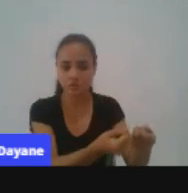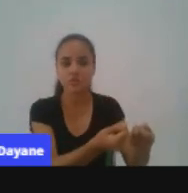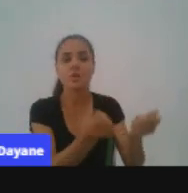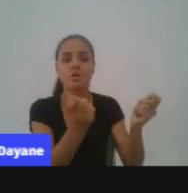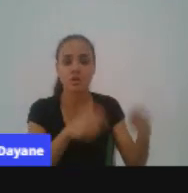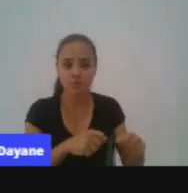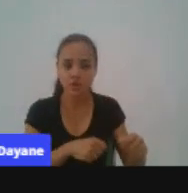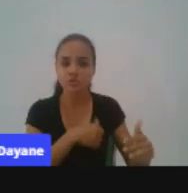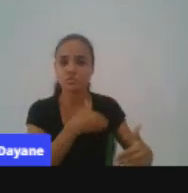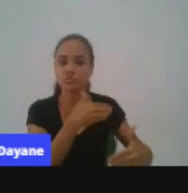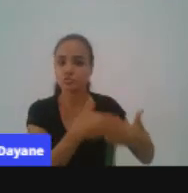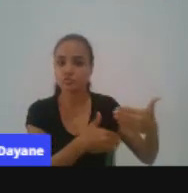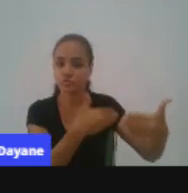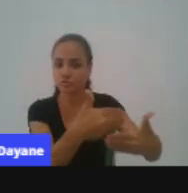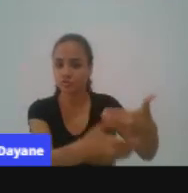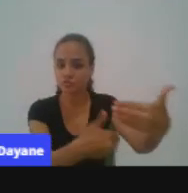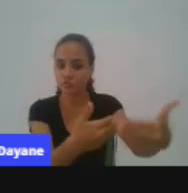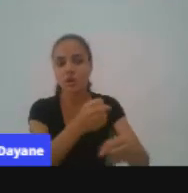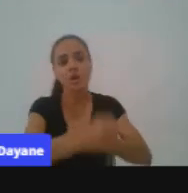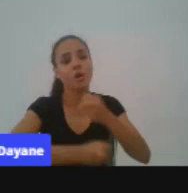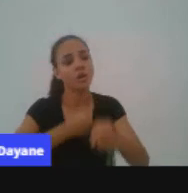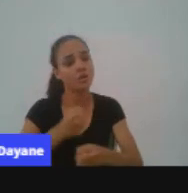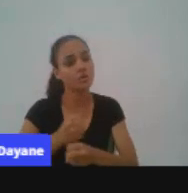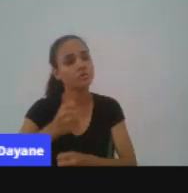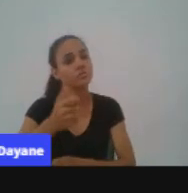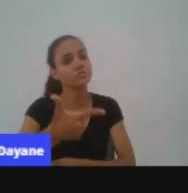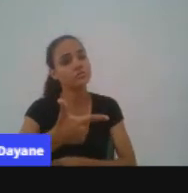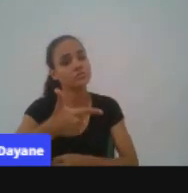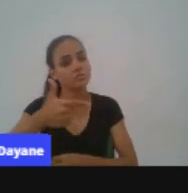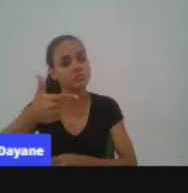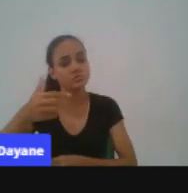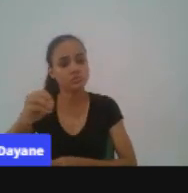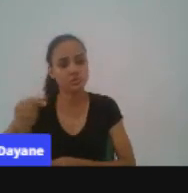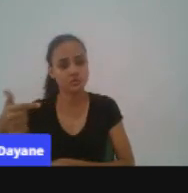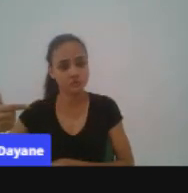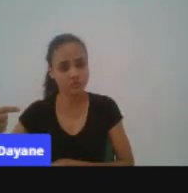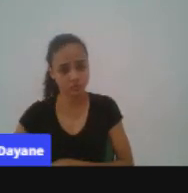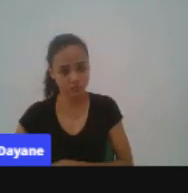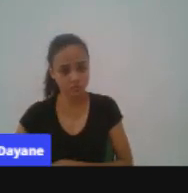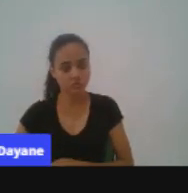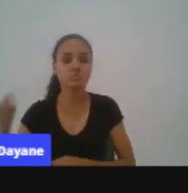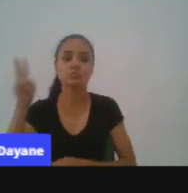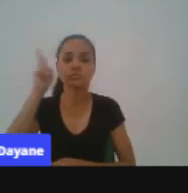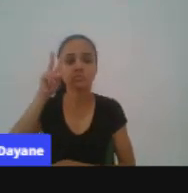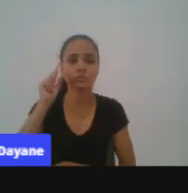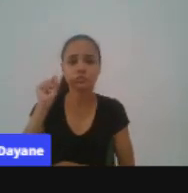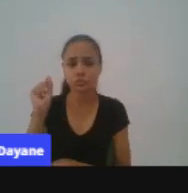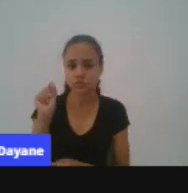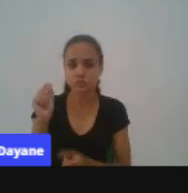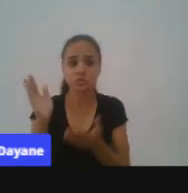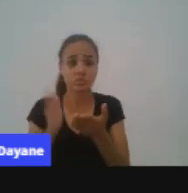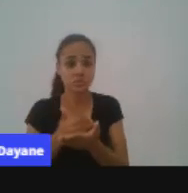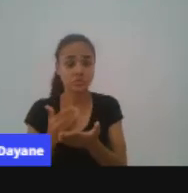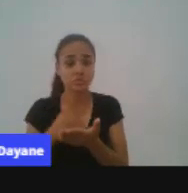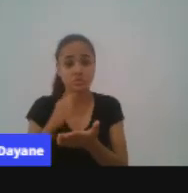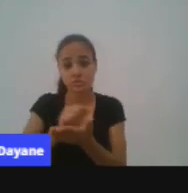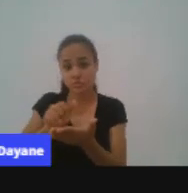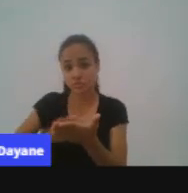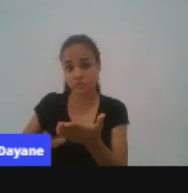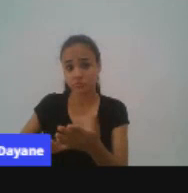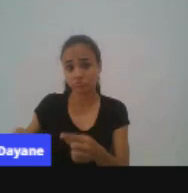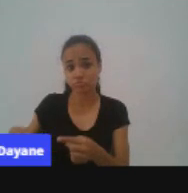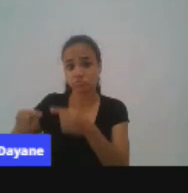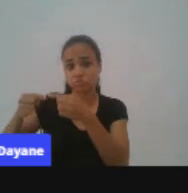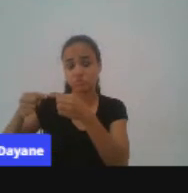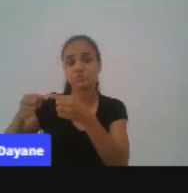esse ano de 2021. Lembrando, então, que esse caderno de atividades, eles estão alinhados com o referencial curricular vigente,